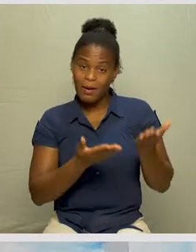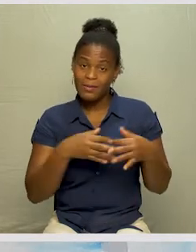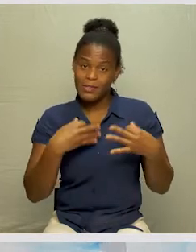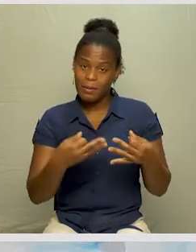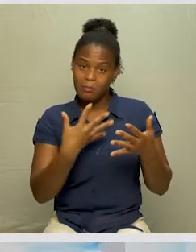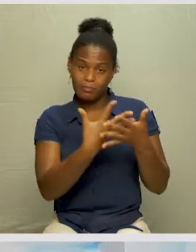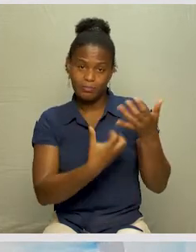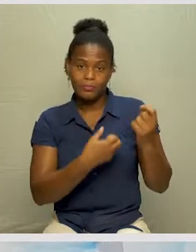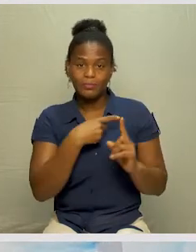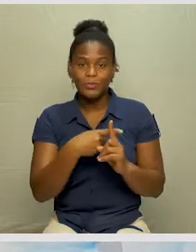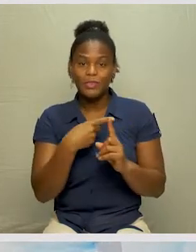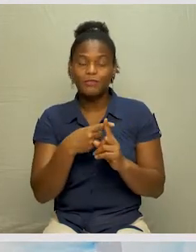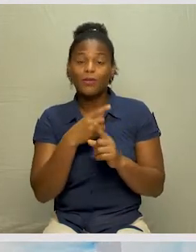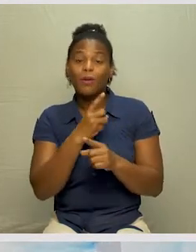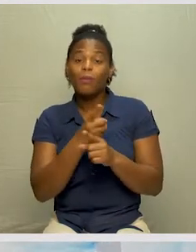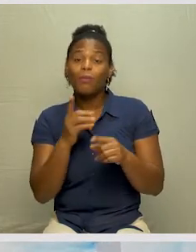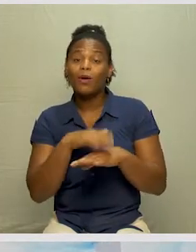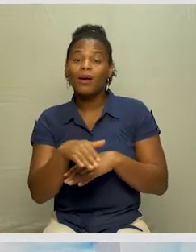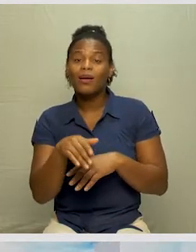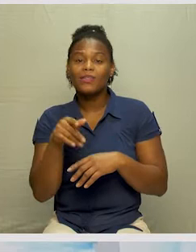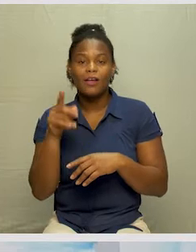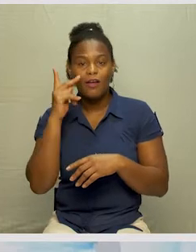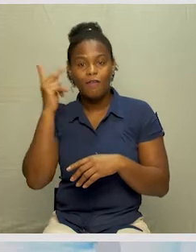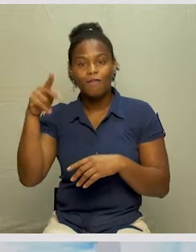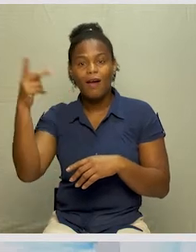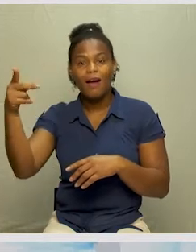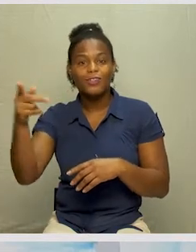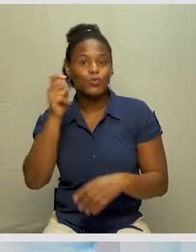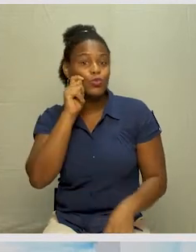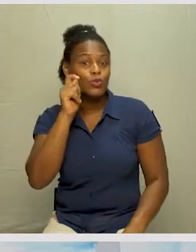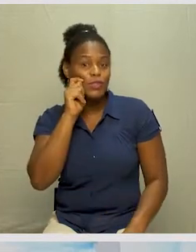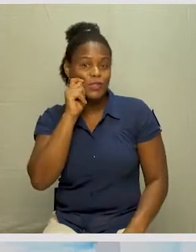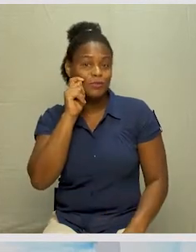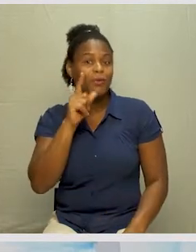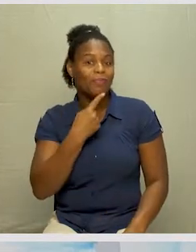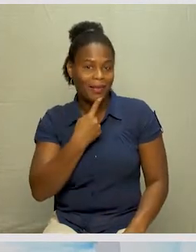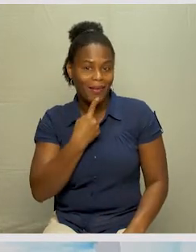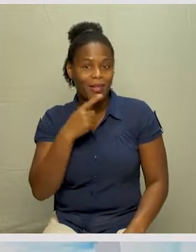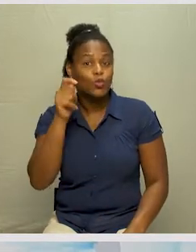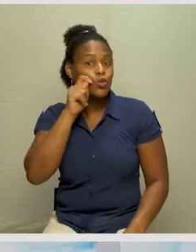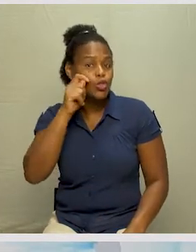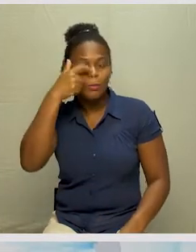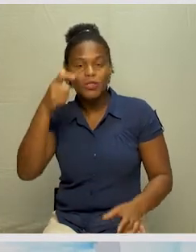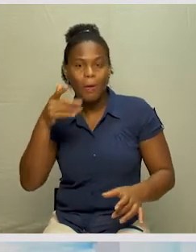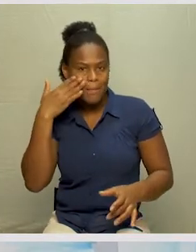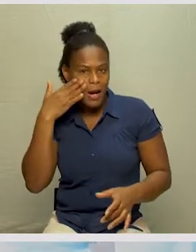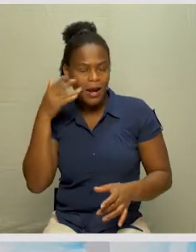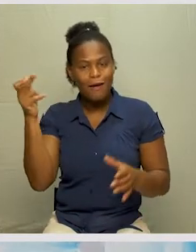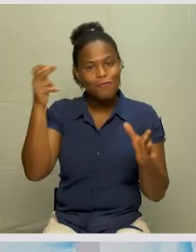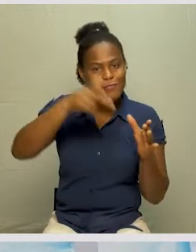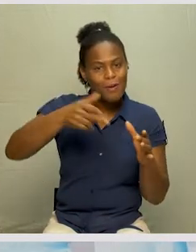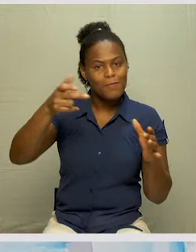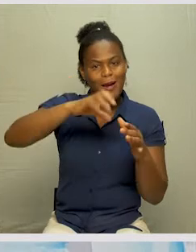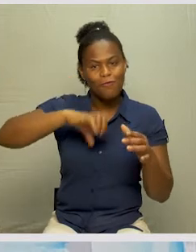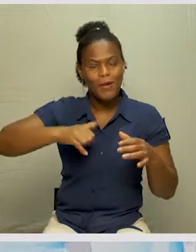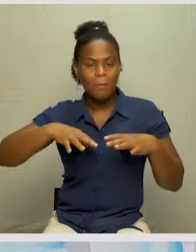balança tem sempre saldo positivo por causa da rúbrica viagens e turismo, por causa do turismo que entra